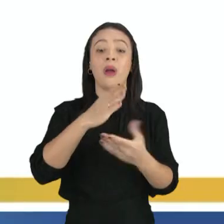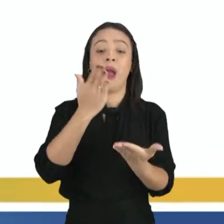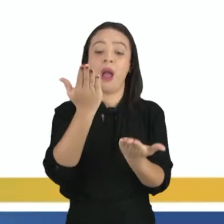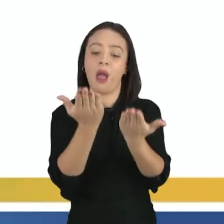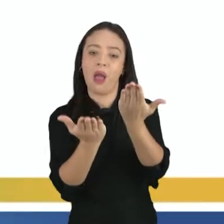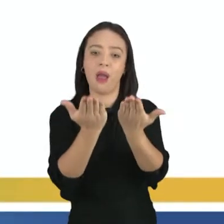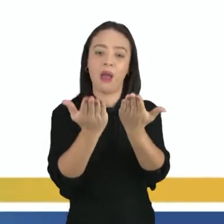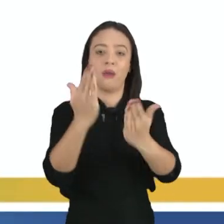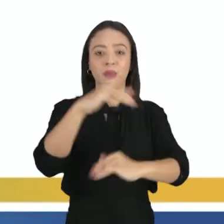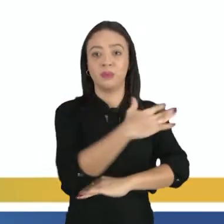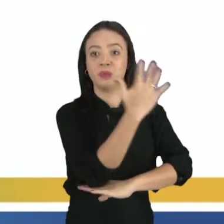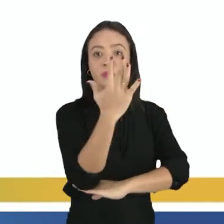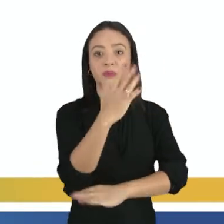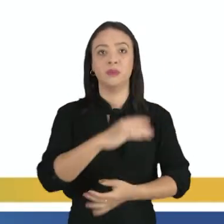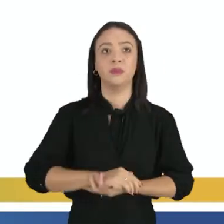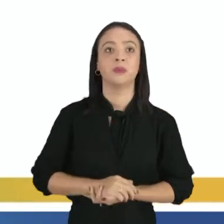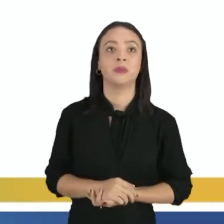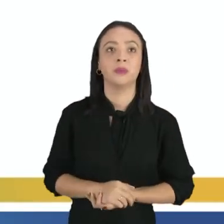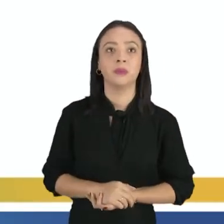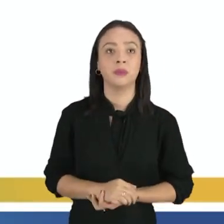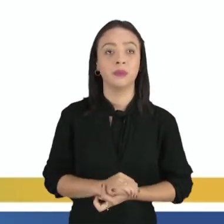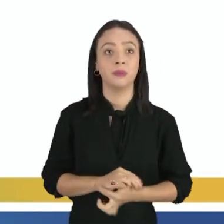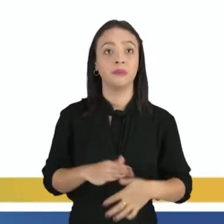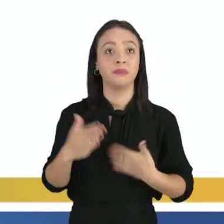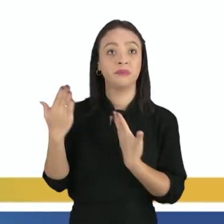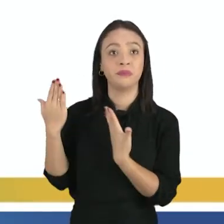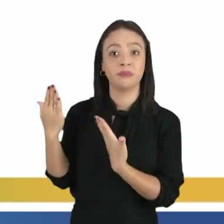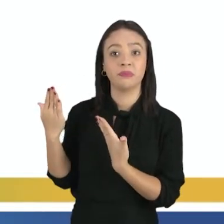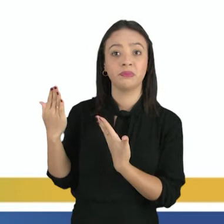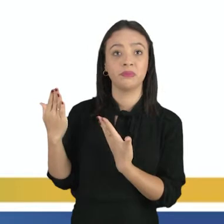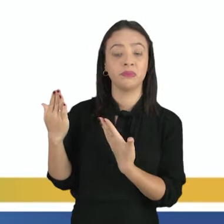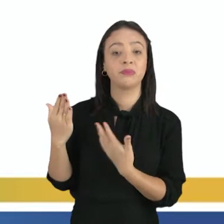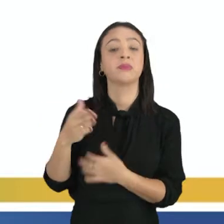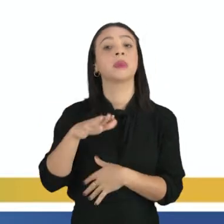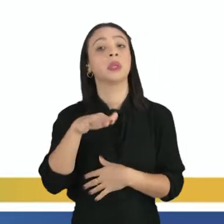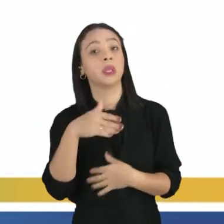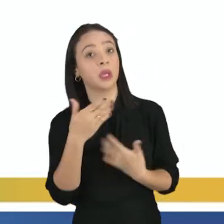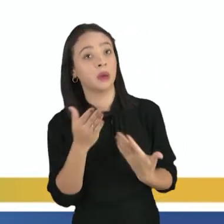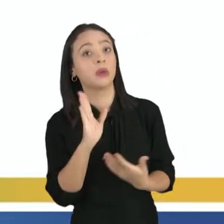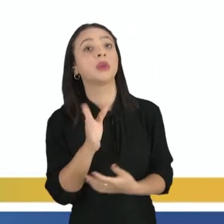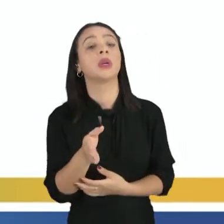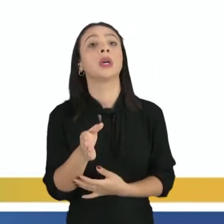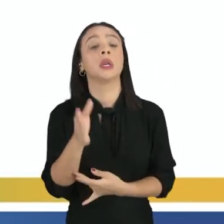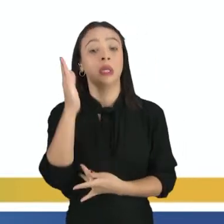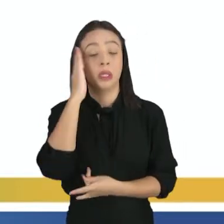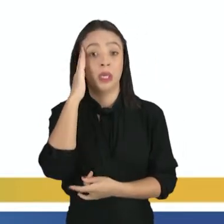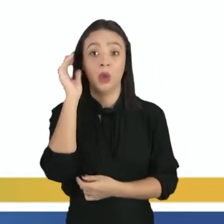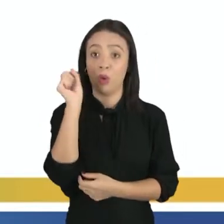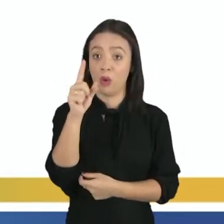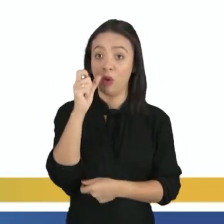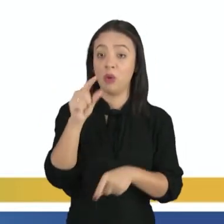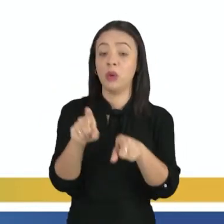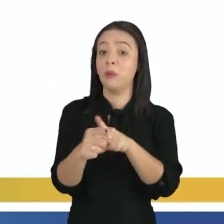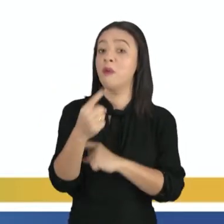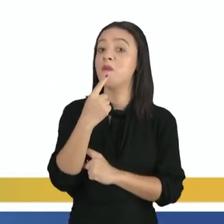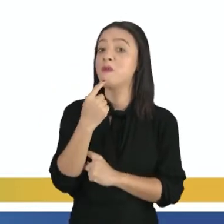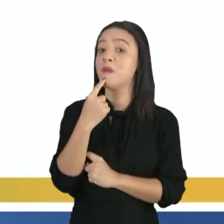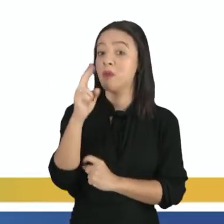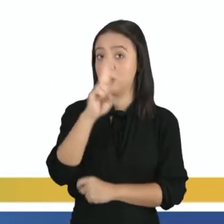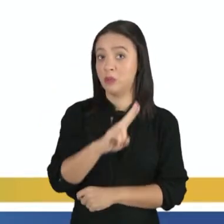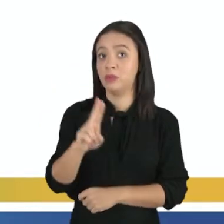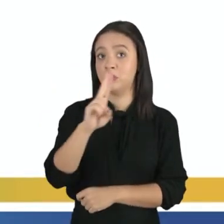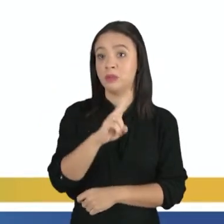ambiente. Vamos lá, passar para o próximo slide. Então, conforme o azul e o vermelho aqui são utilizados,